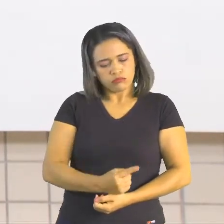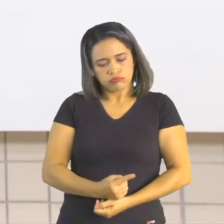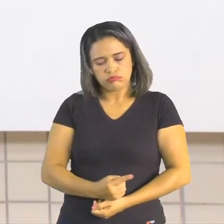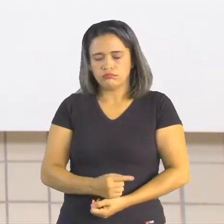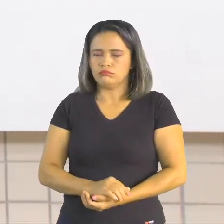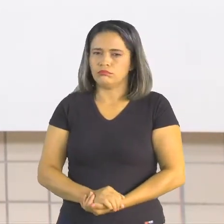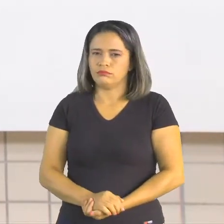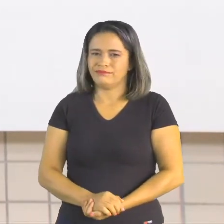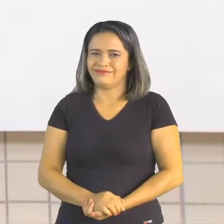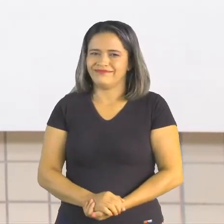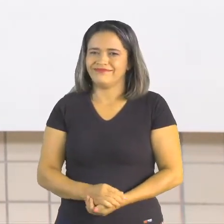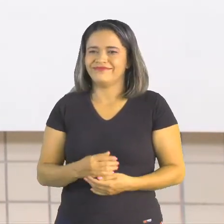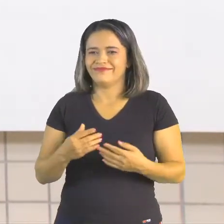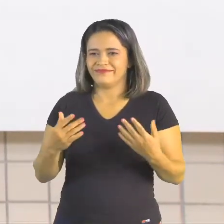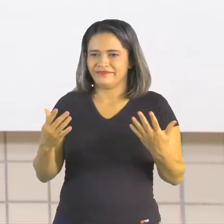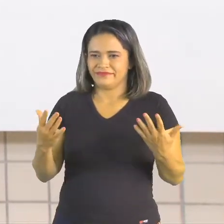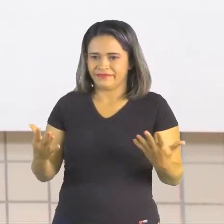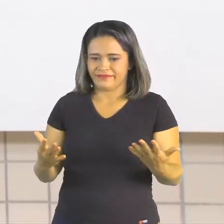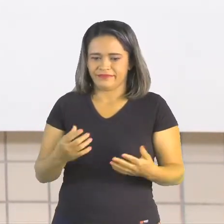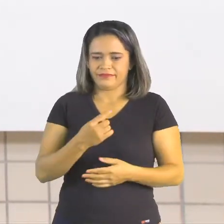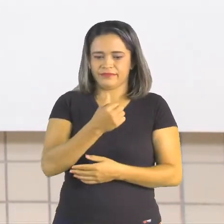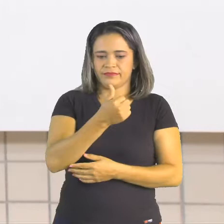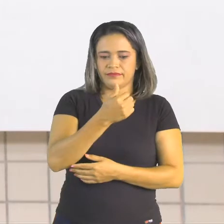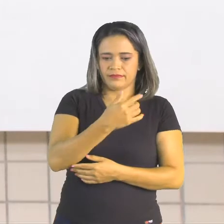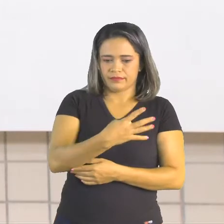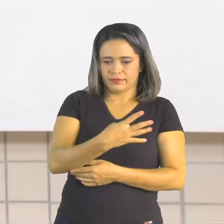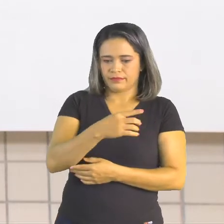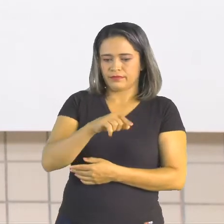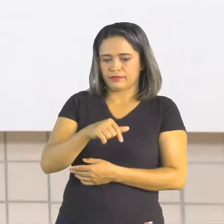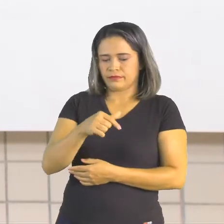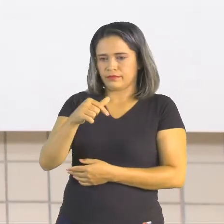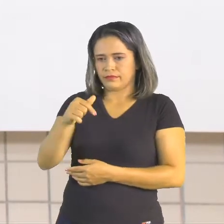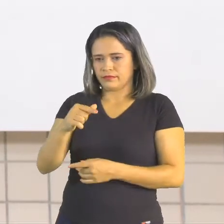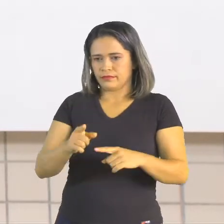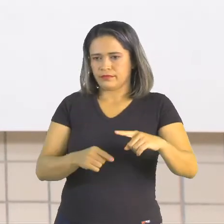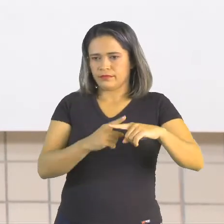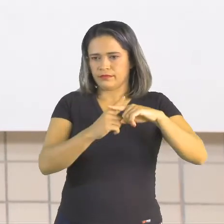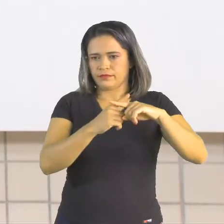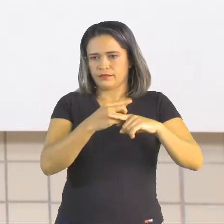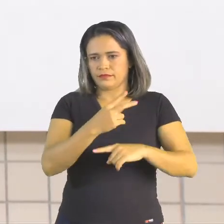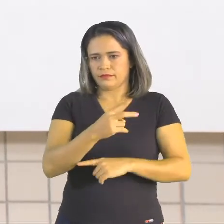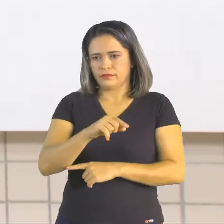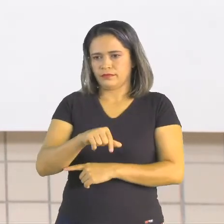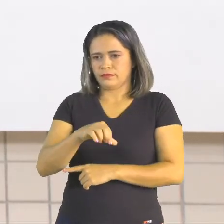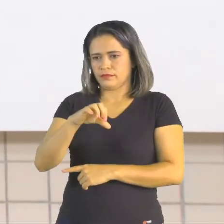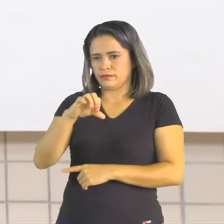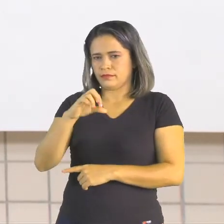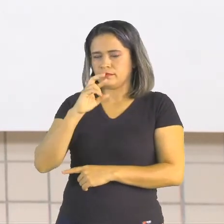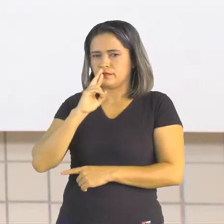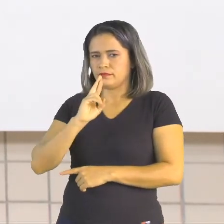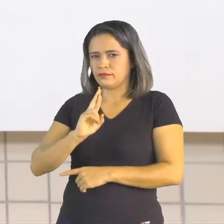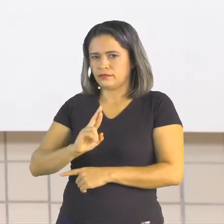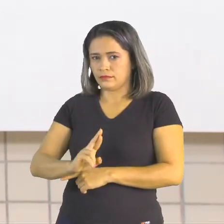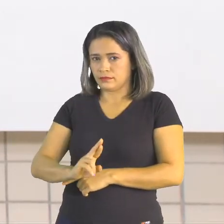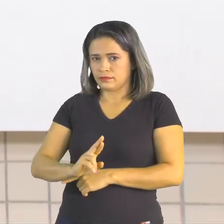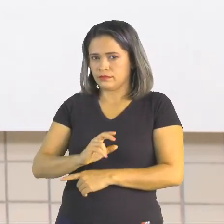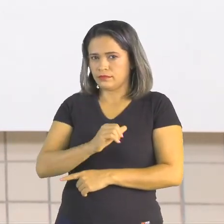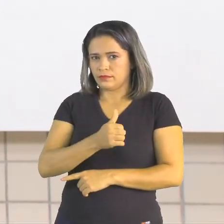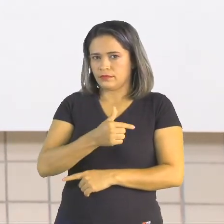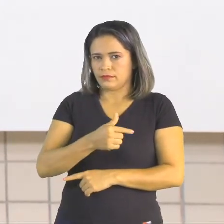1. Então, 14,7 décimos mais 2,9 décimos deu